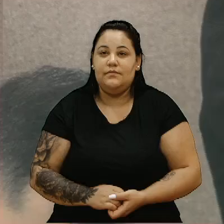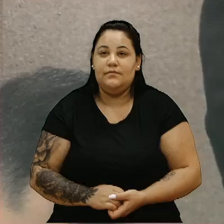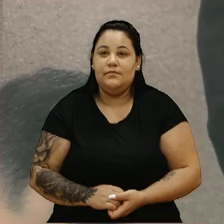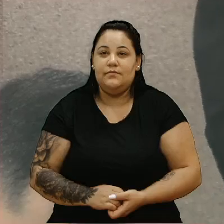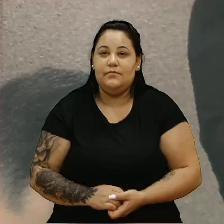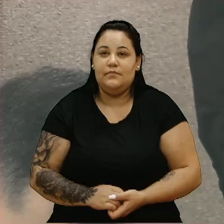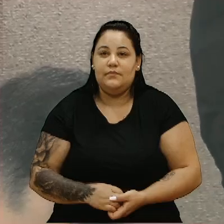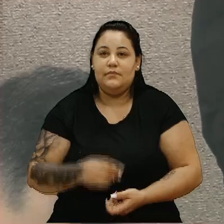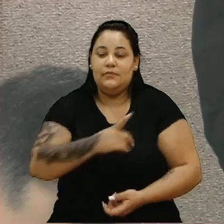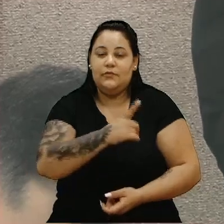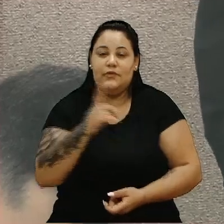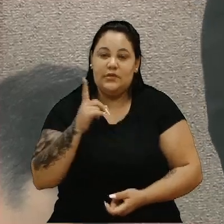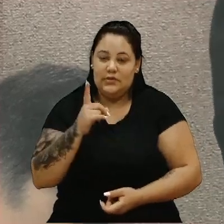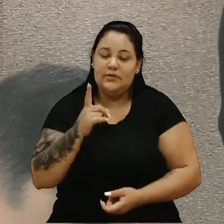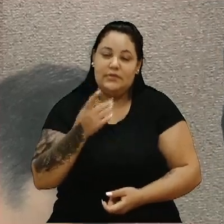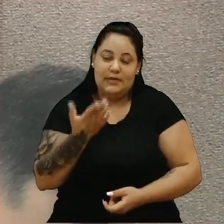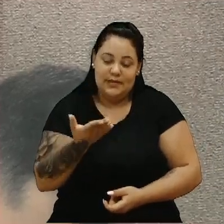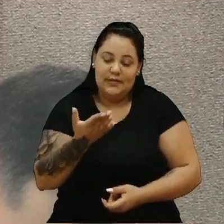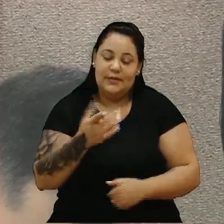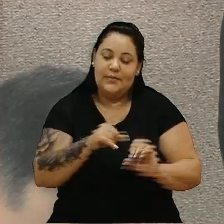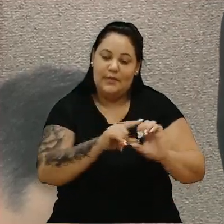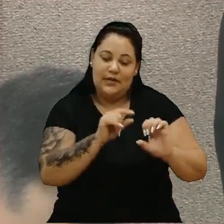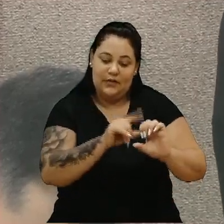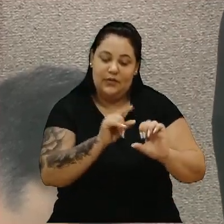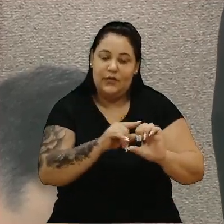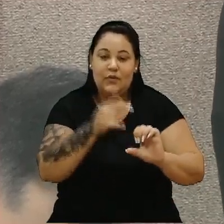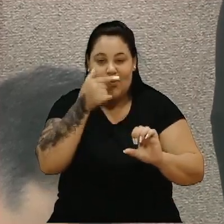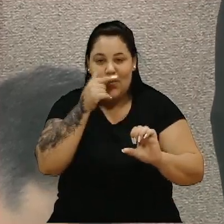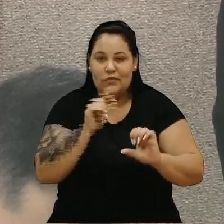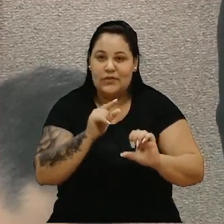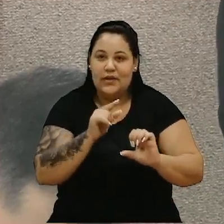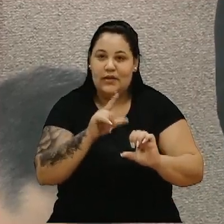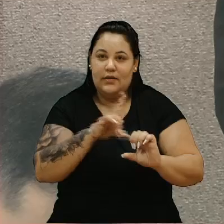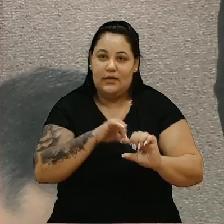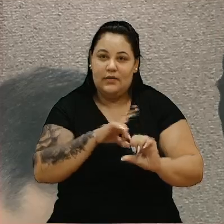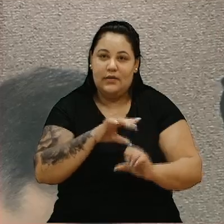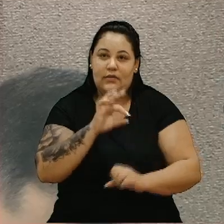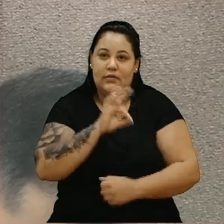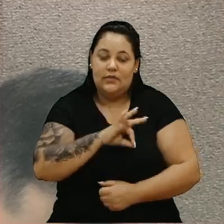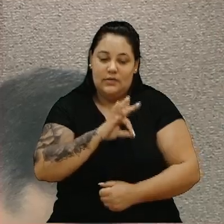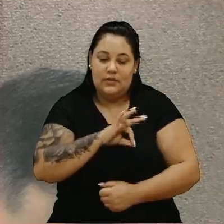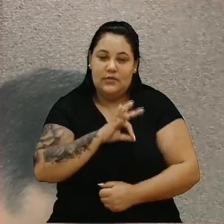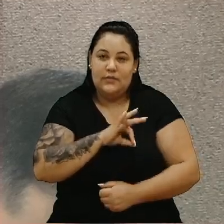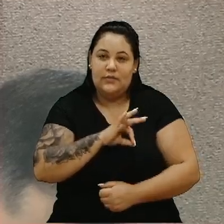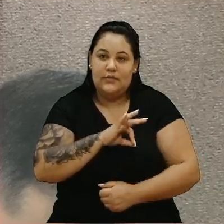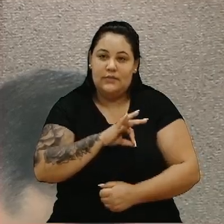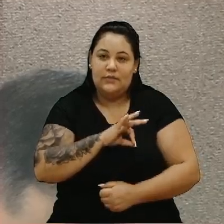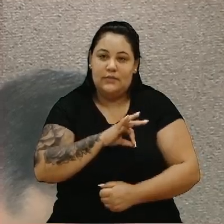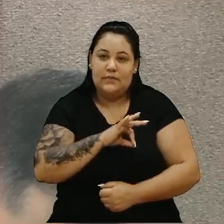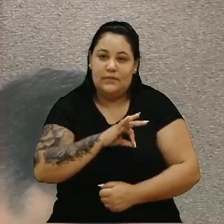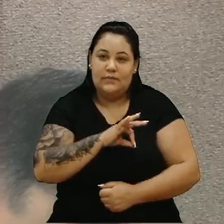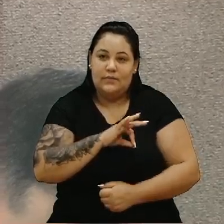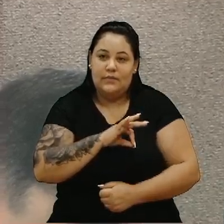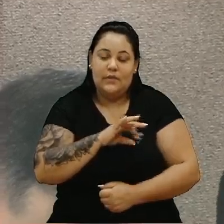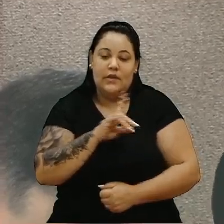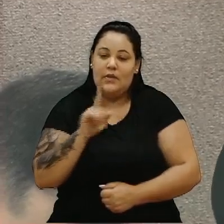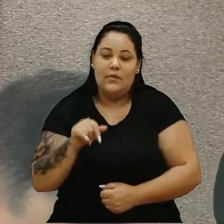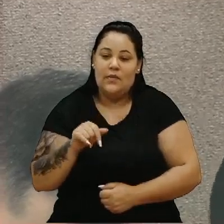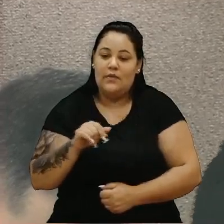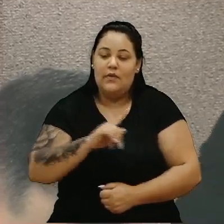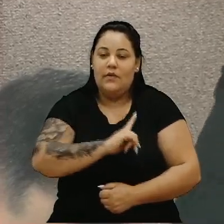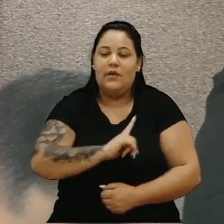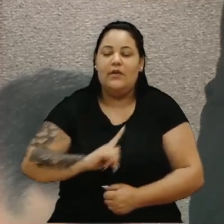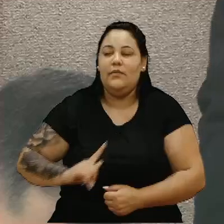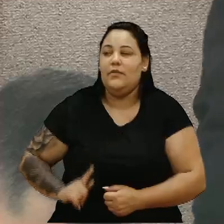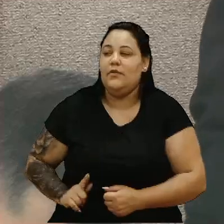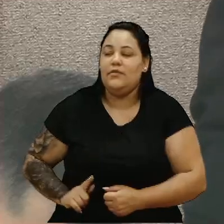senhores que os trabalhadores conseguem colocar a comida no prato, comida na mesa para suas famílias. Não é graças aos governos, graças aos